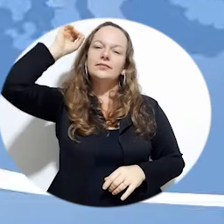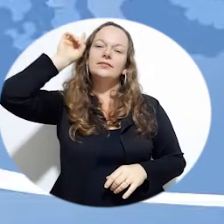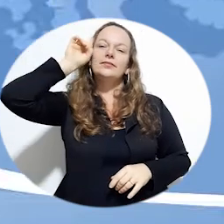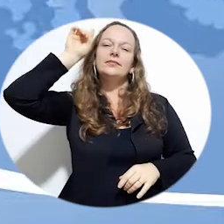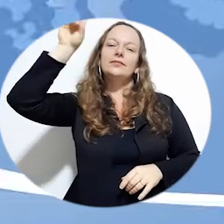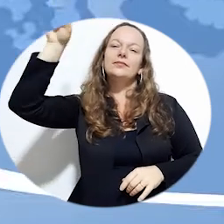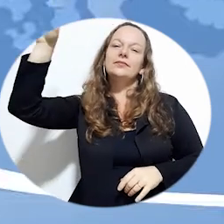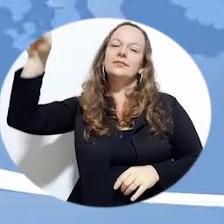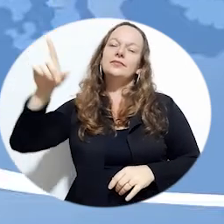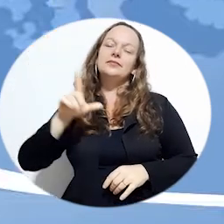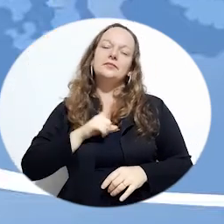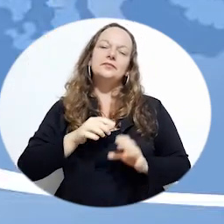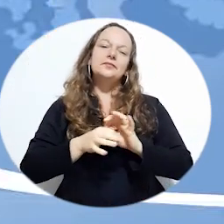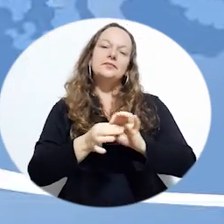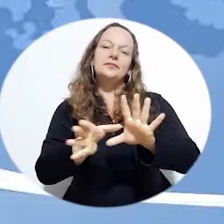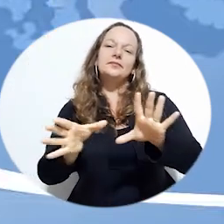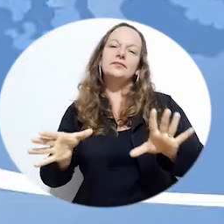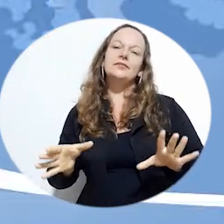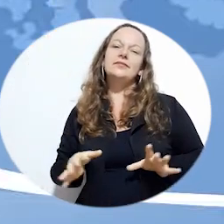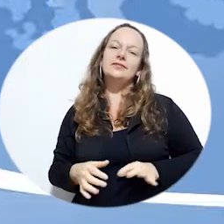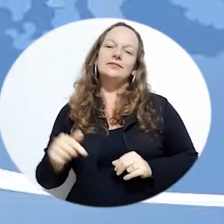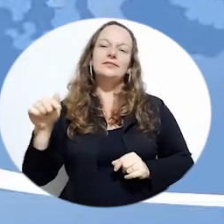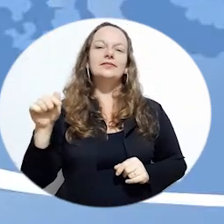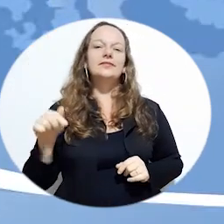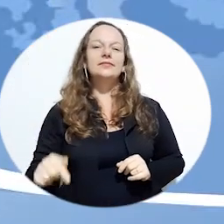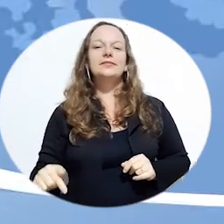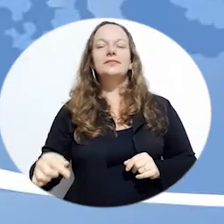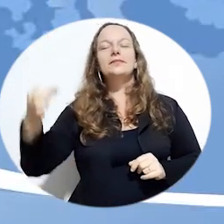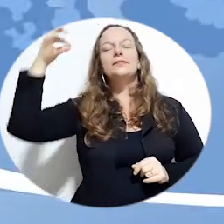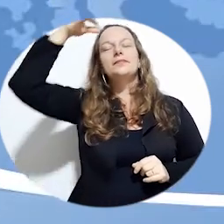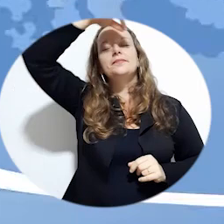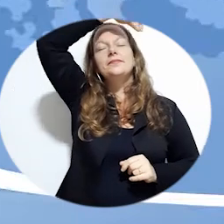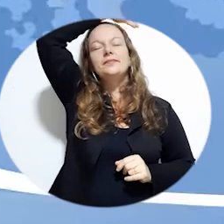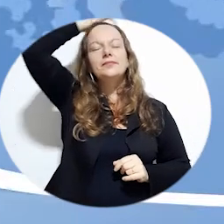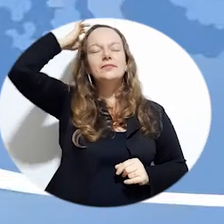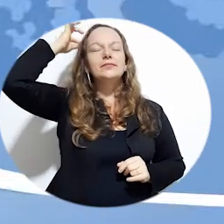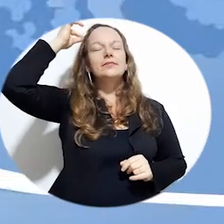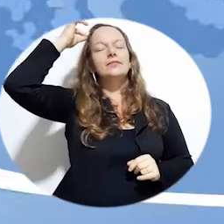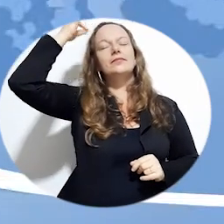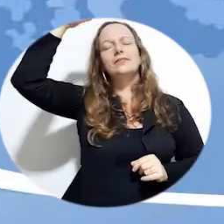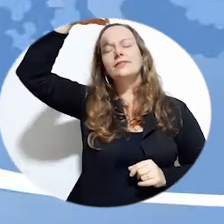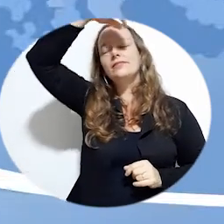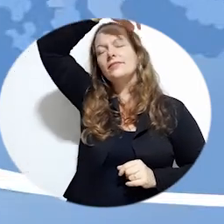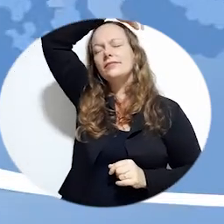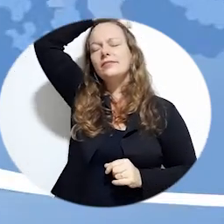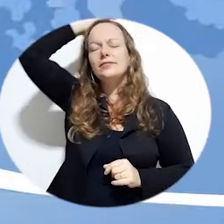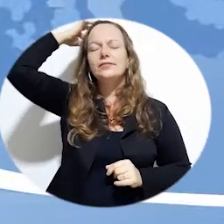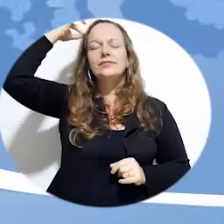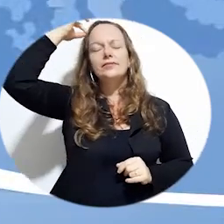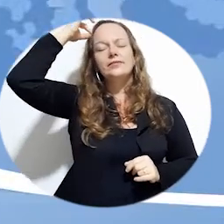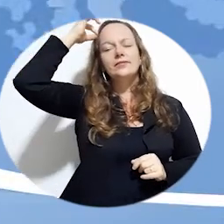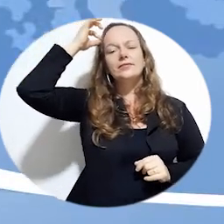Espírito de Deus, tens liberdade aqui. Espírito Santo,